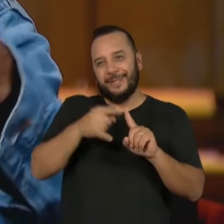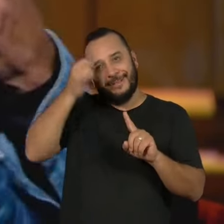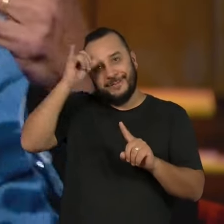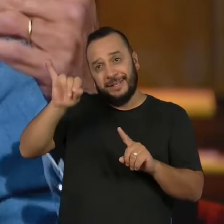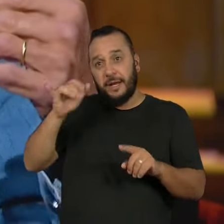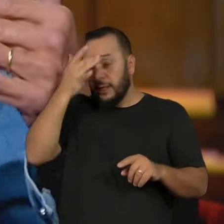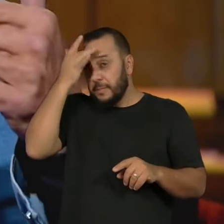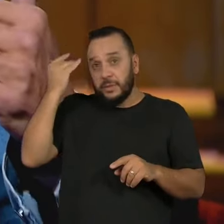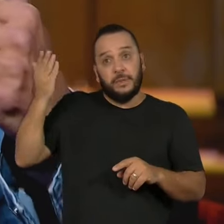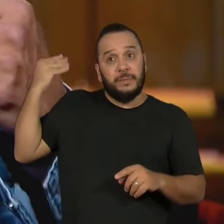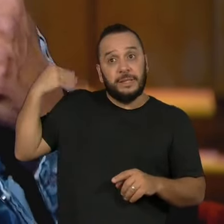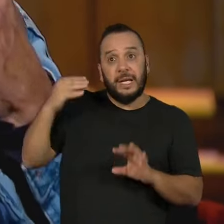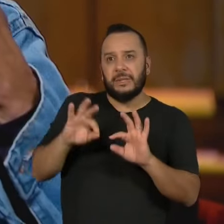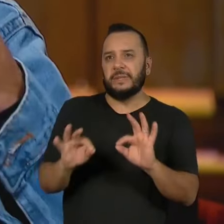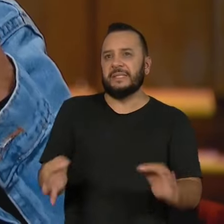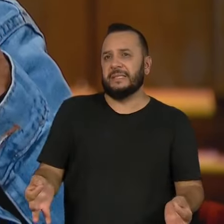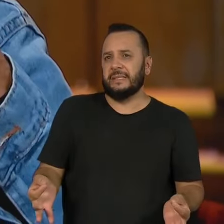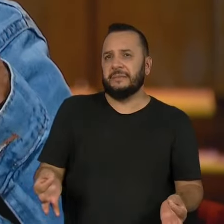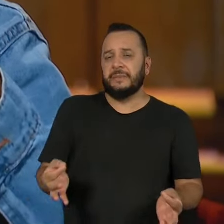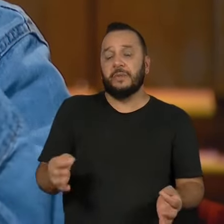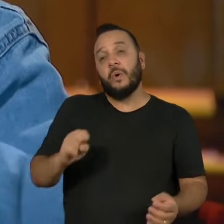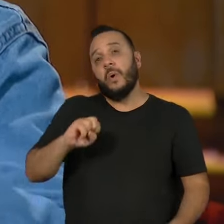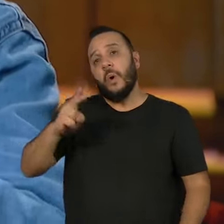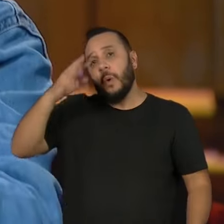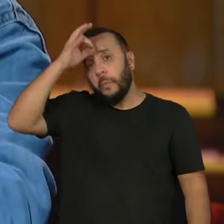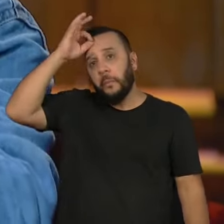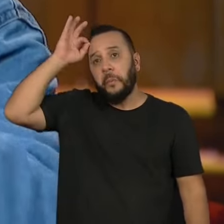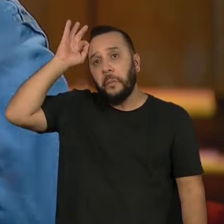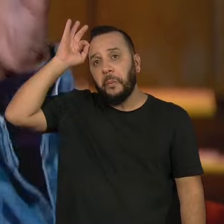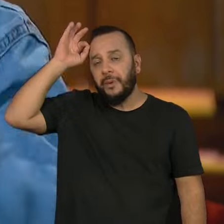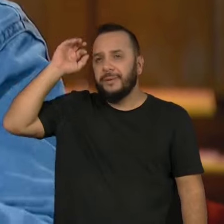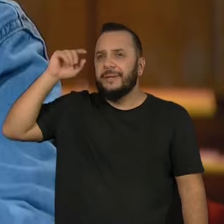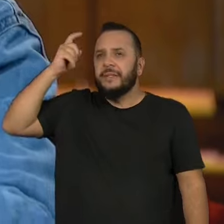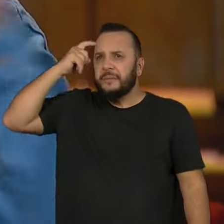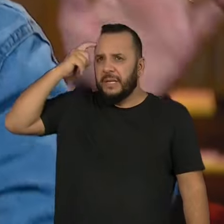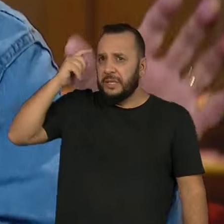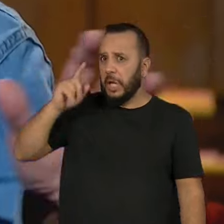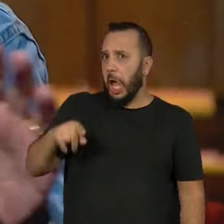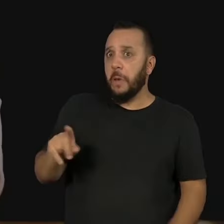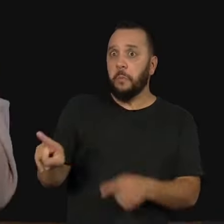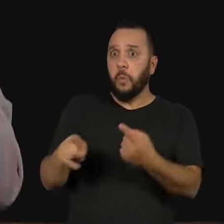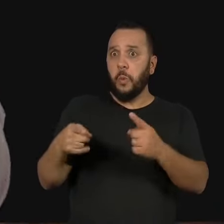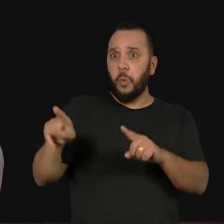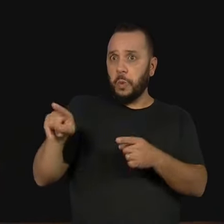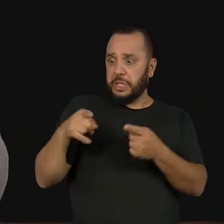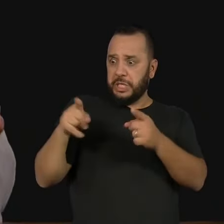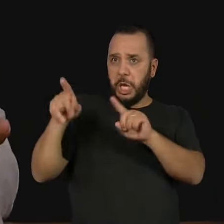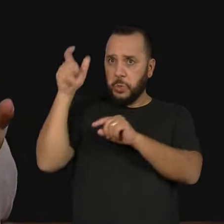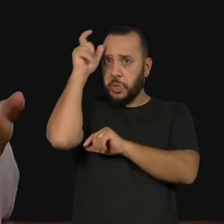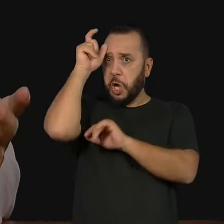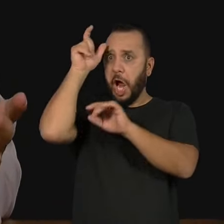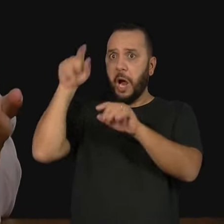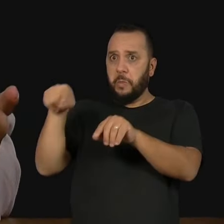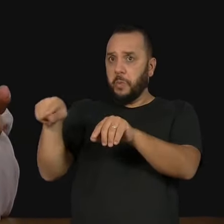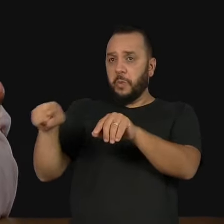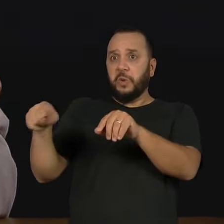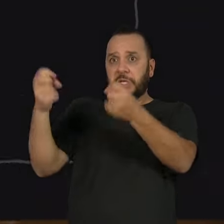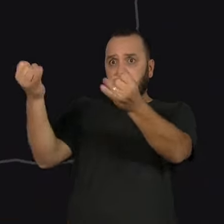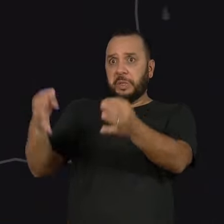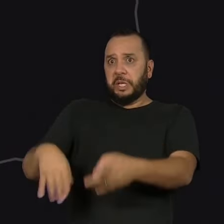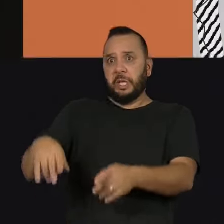simples naquele momento tinha viia como uma coisa do do do demônio sim e não tinha informação sobre